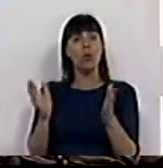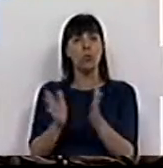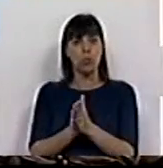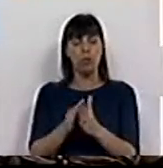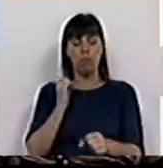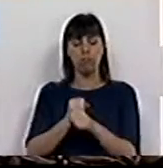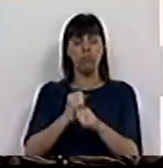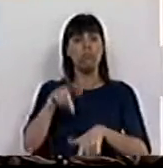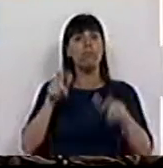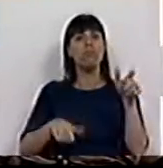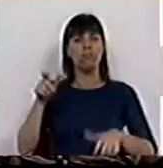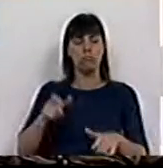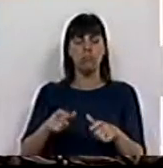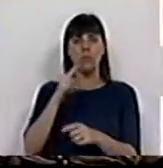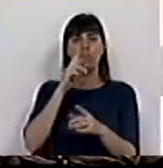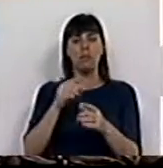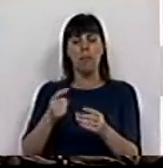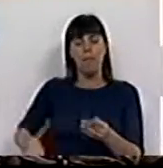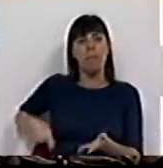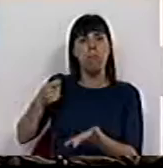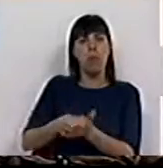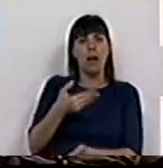e os trabalhadores suportam